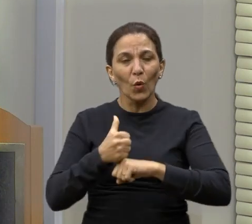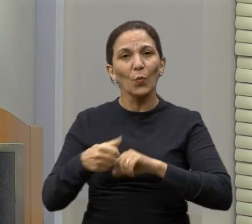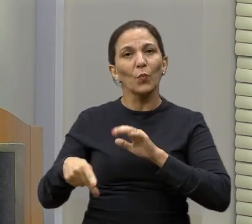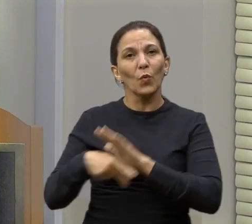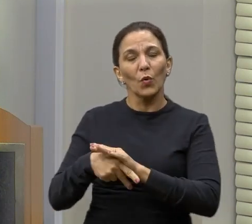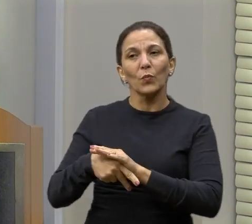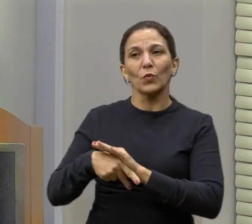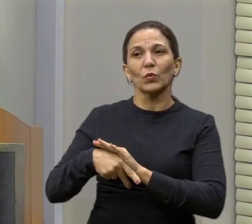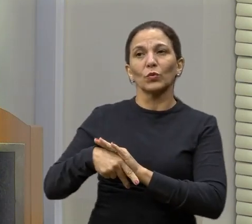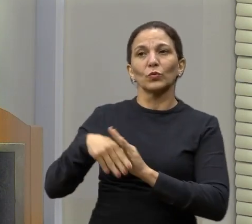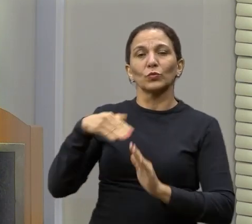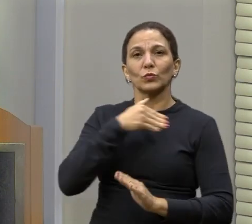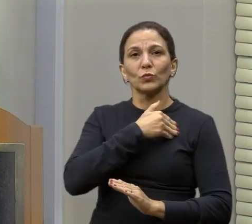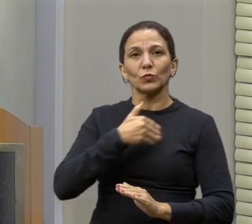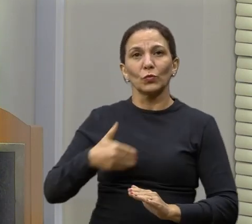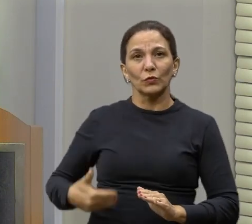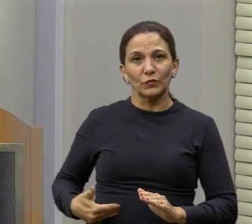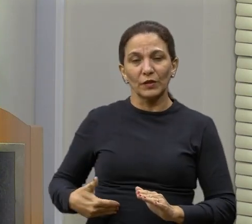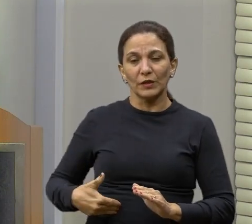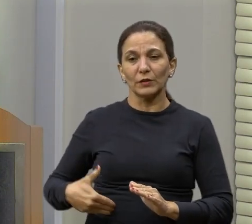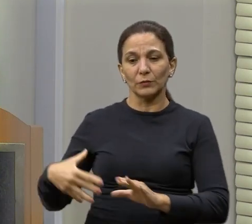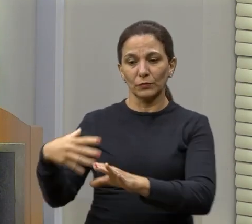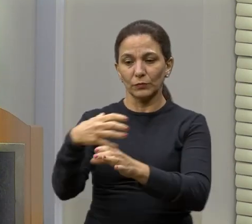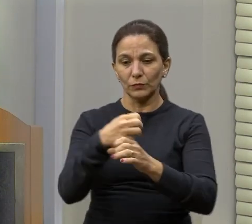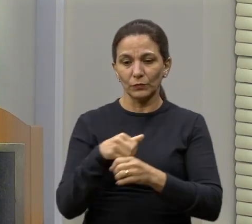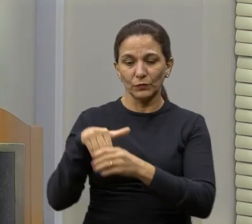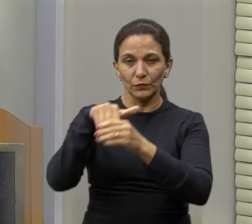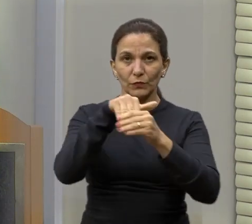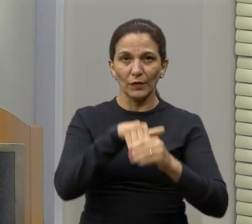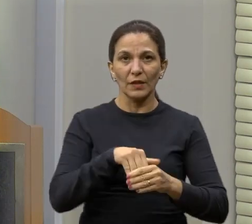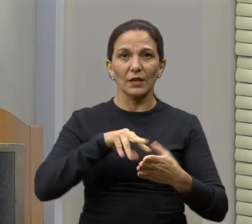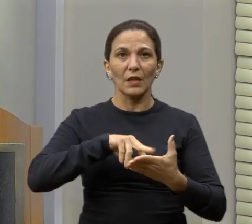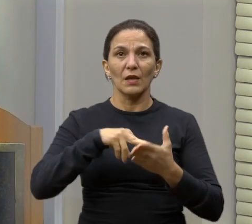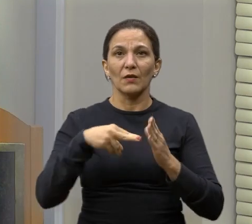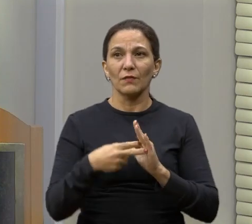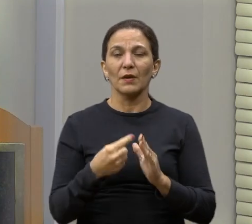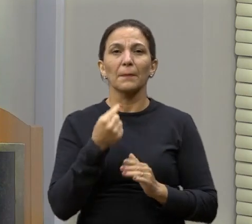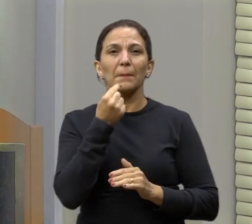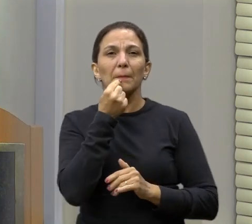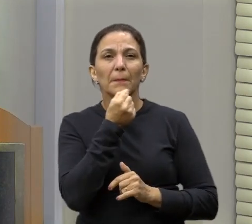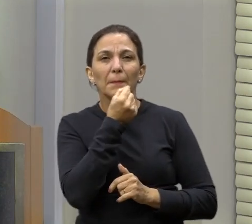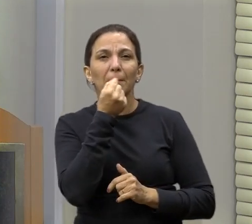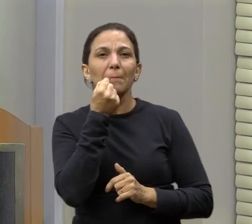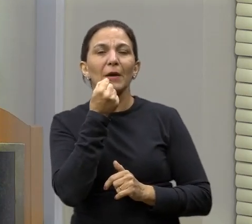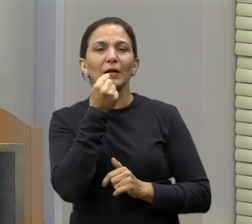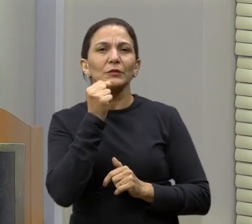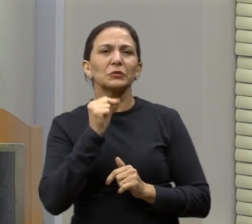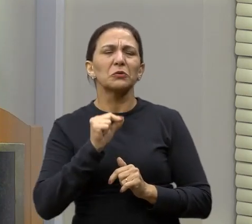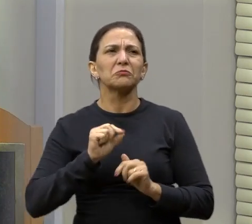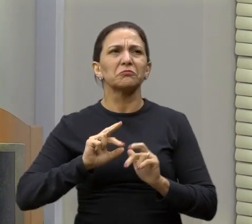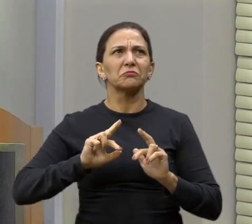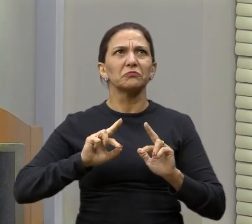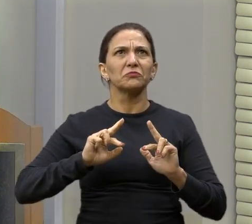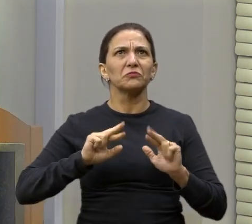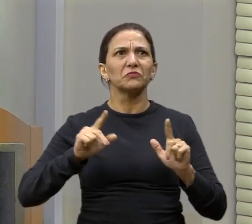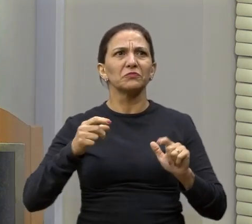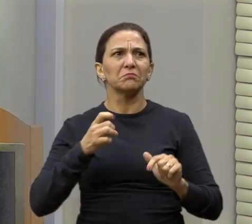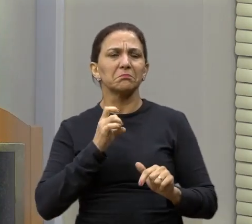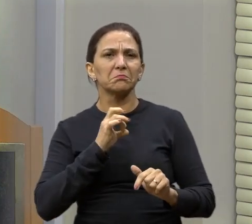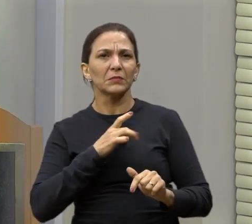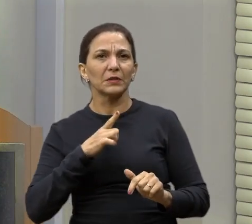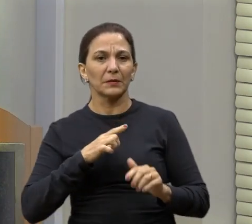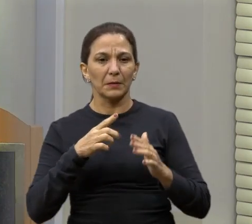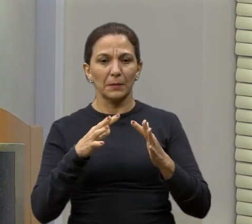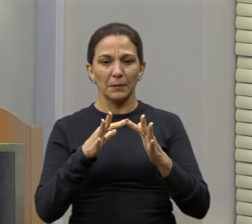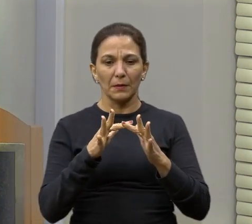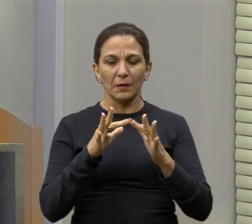no Brasil, depor um governo legitimamente constituído significa usar batom, a situação é bem temerária. O parágrafo